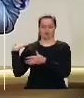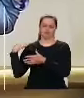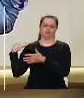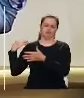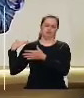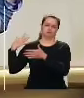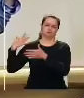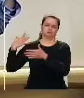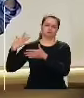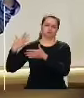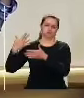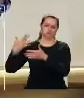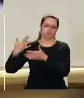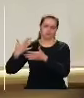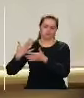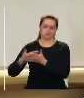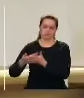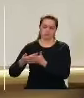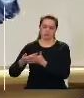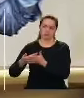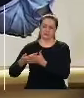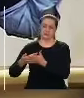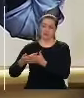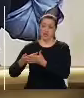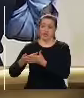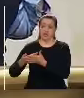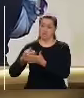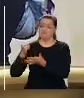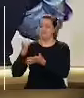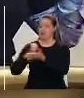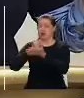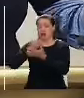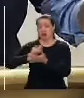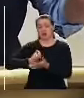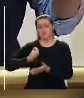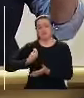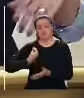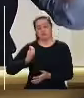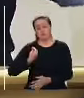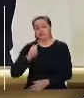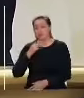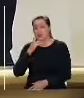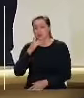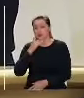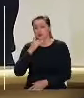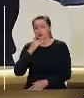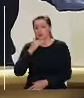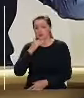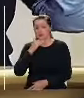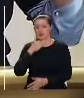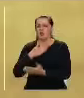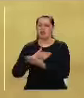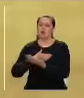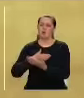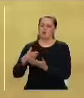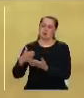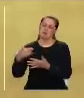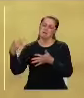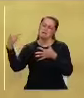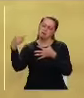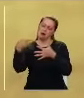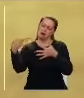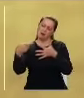inteiro, com as marcas de tudo que aconteceu, e joga aqui: aconteceu